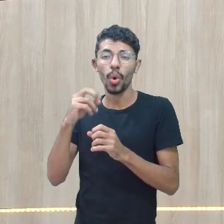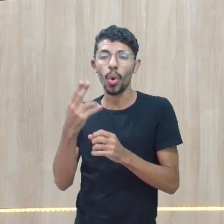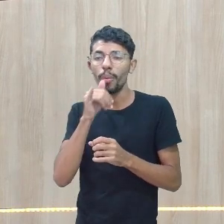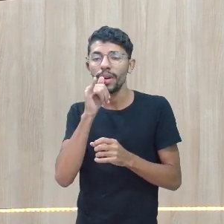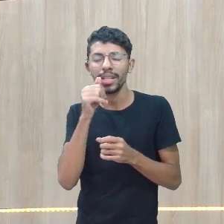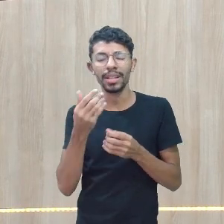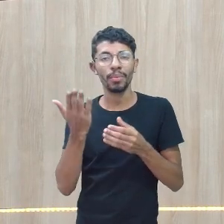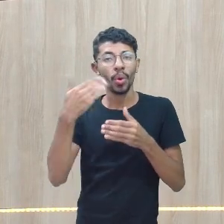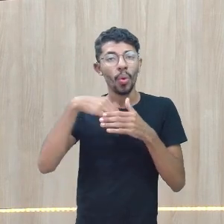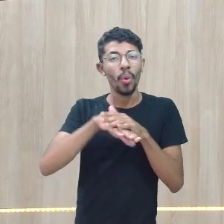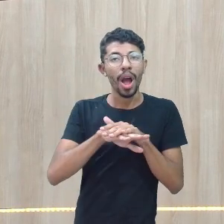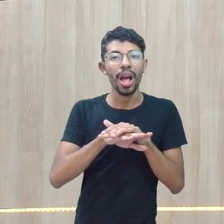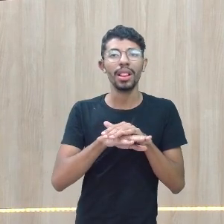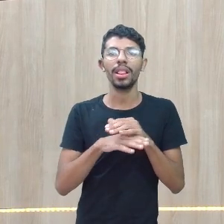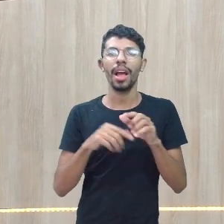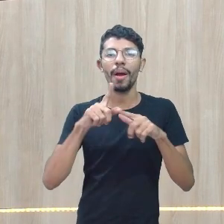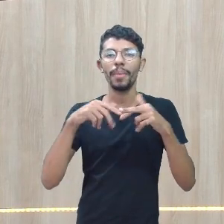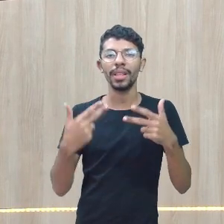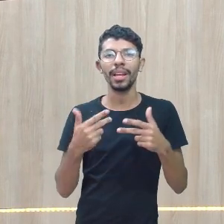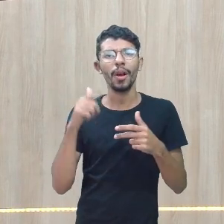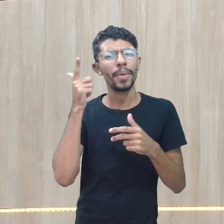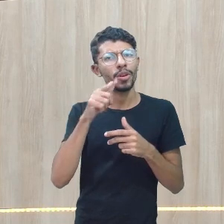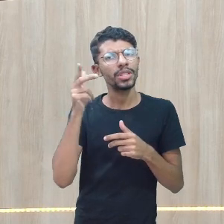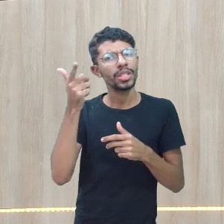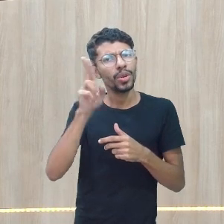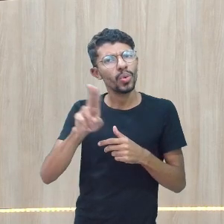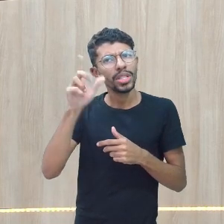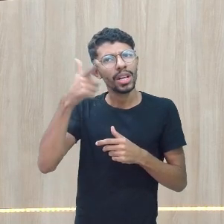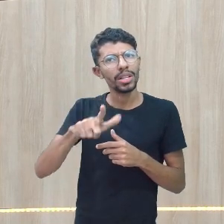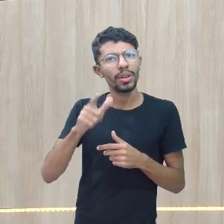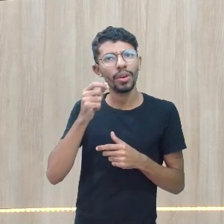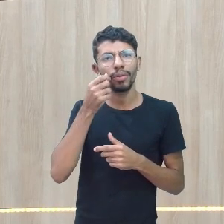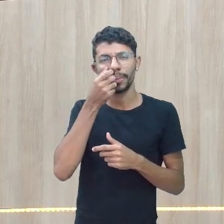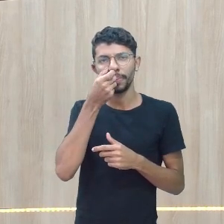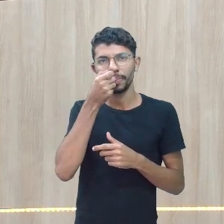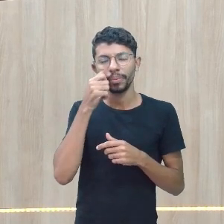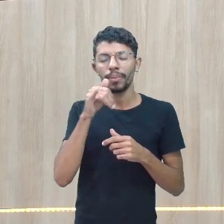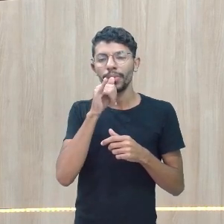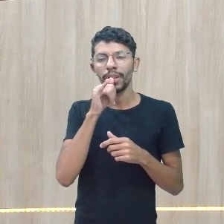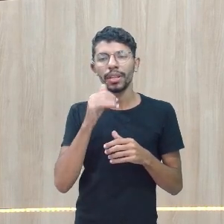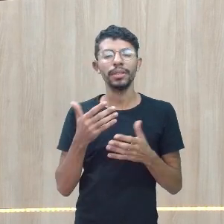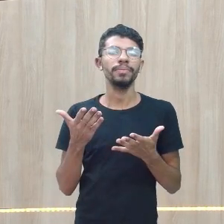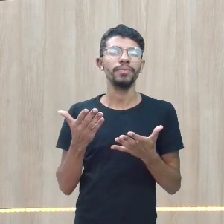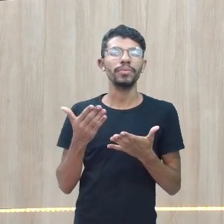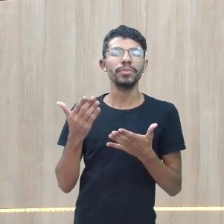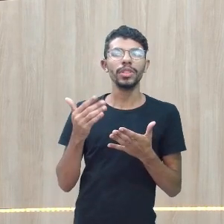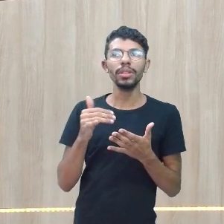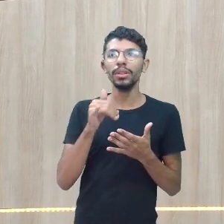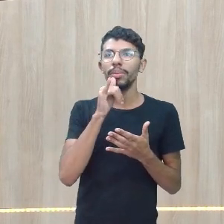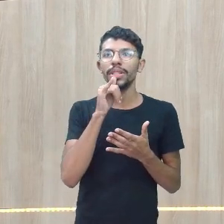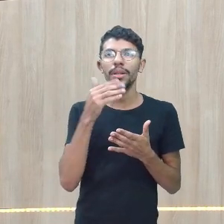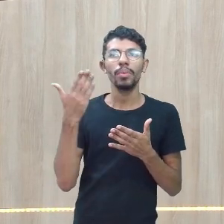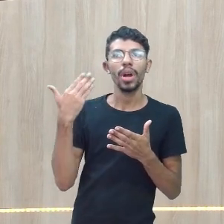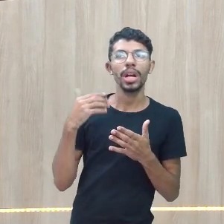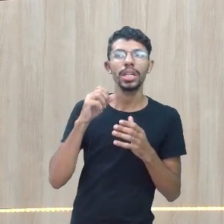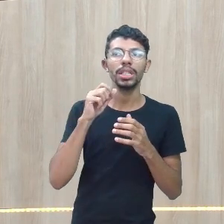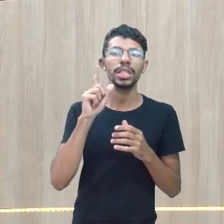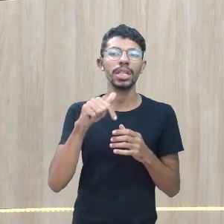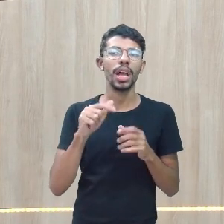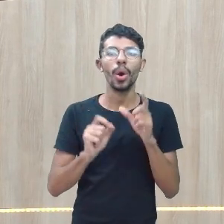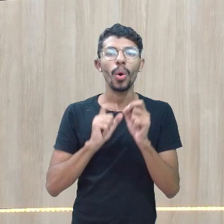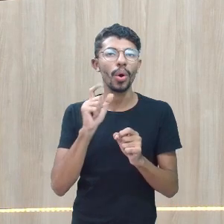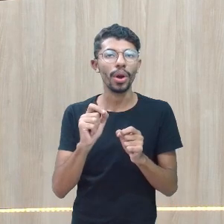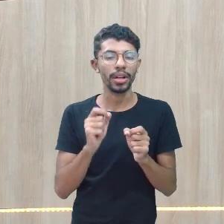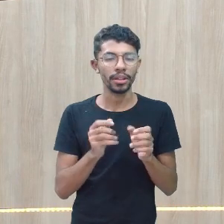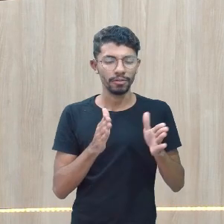aí do reaproveitamento, gente. Antes era um pote de sorvete, agora eu posso guardar, vamos dizer, meus lápis em casa, eu posso guardar